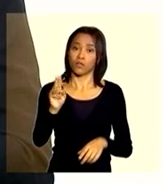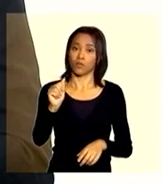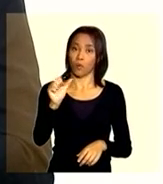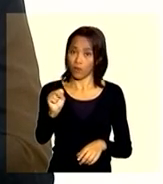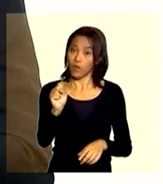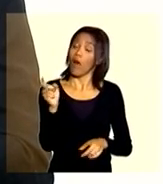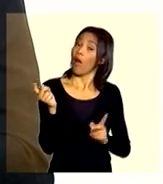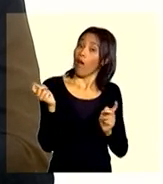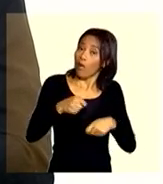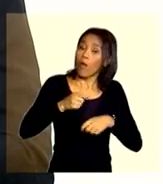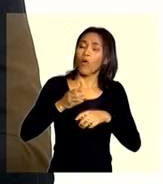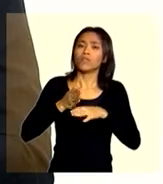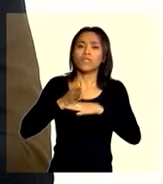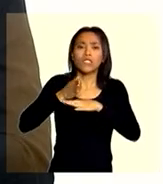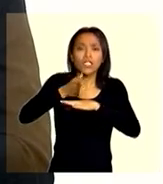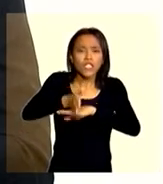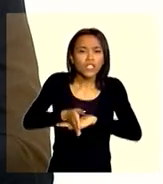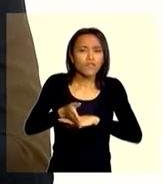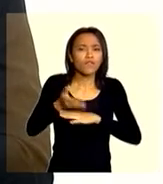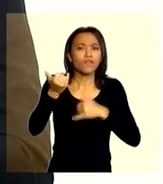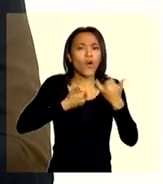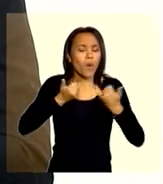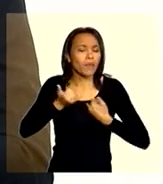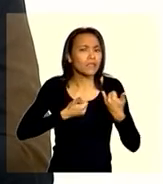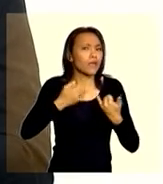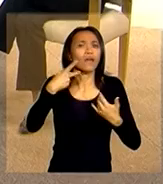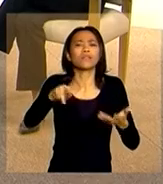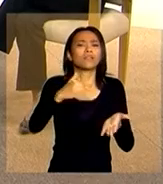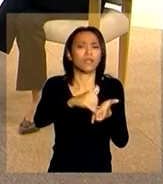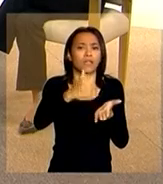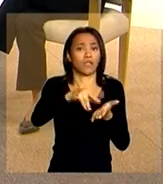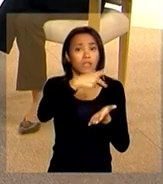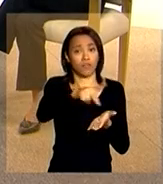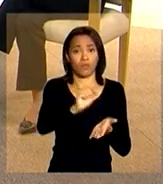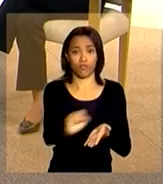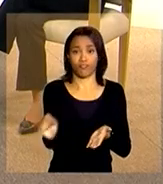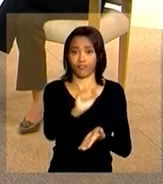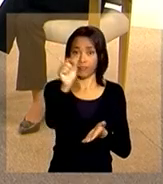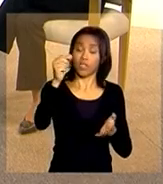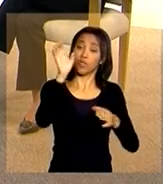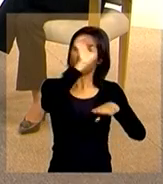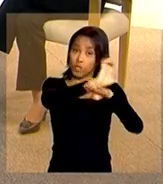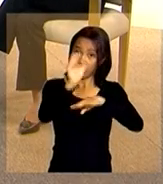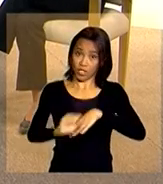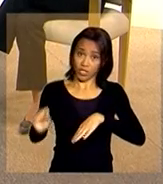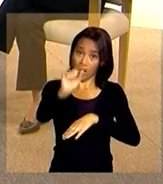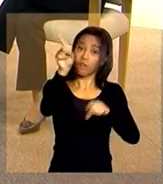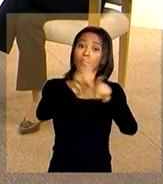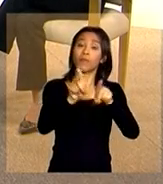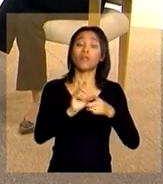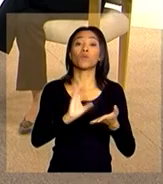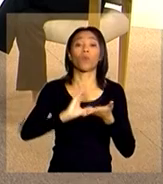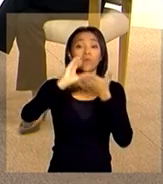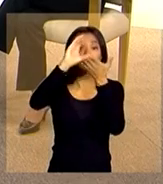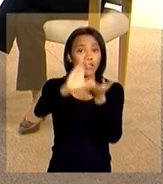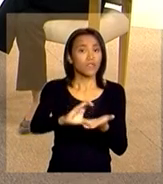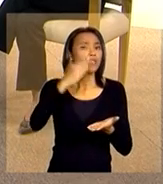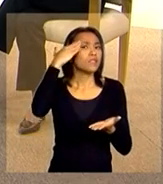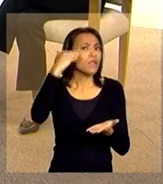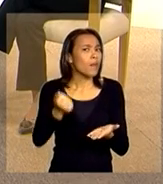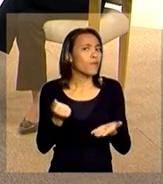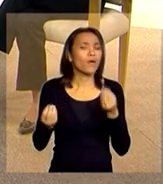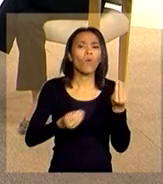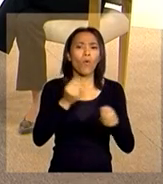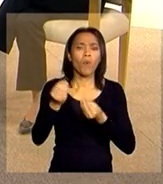Qual é os dados da da sua secretaria do seu município Secretaria Estadual dados do seu conselho eh verificar os recursos